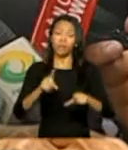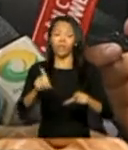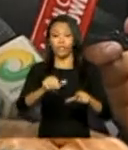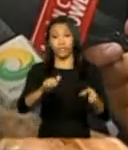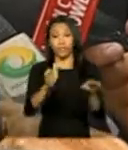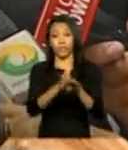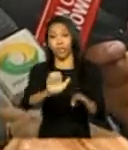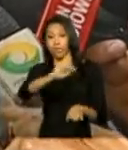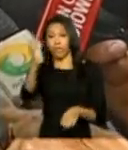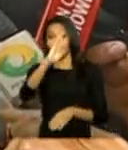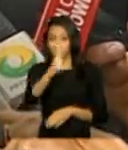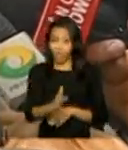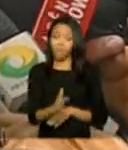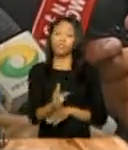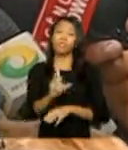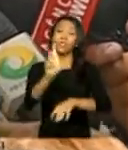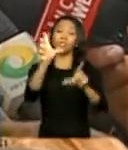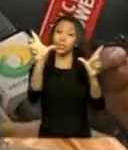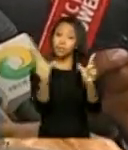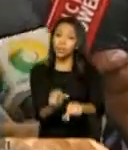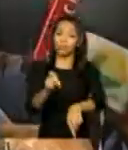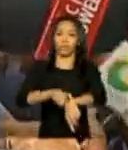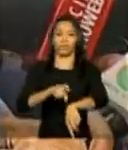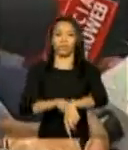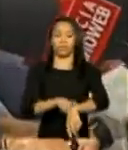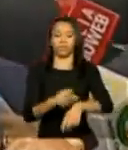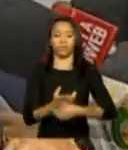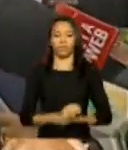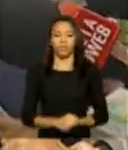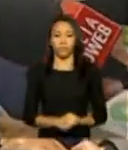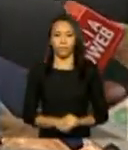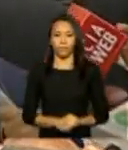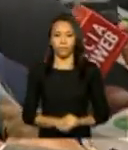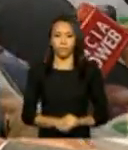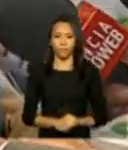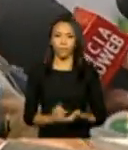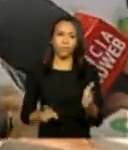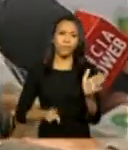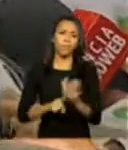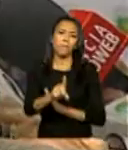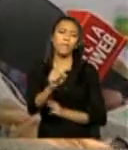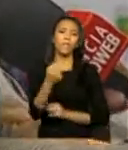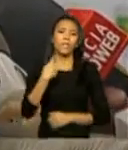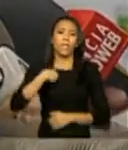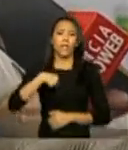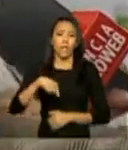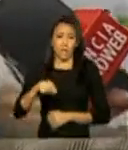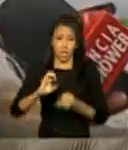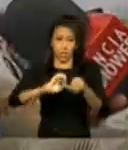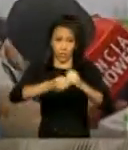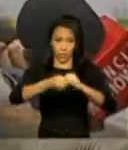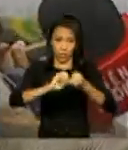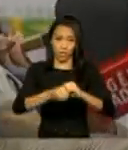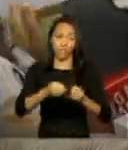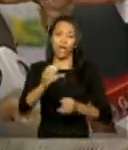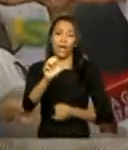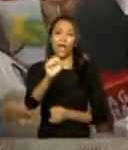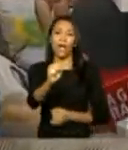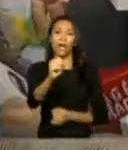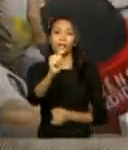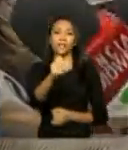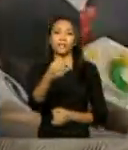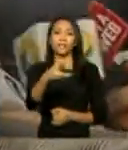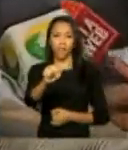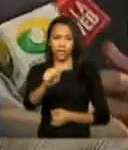com menos tempo, que também é mais produtividade. Ministra, você acha que com a super safra aí de grãos, nós não teremos problemas de escoamento ainda este